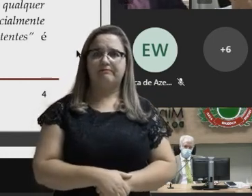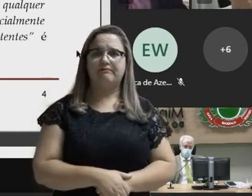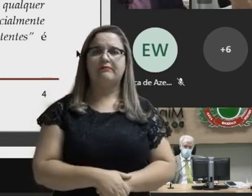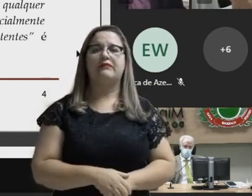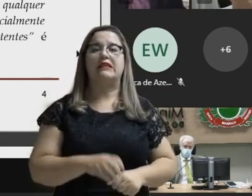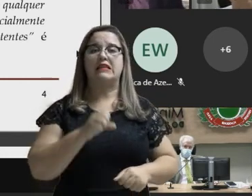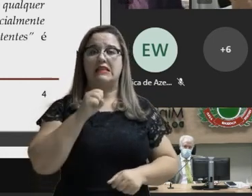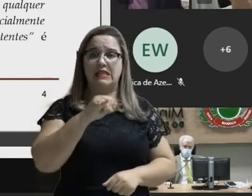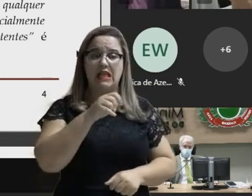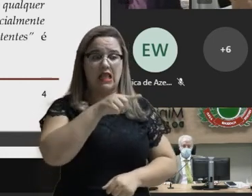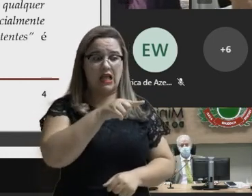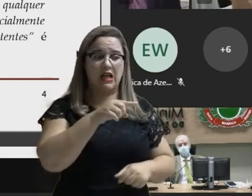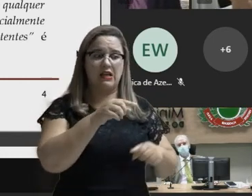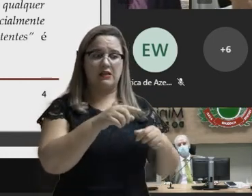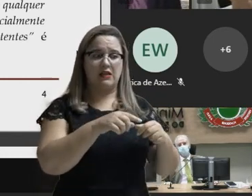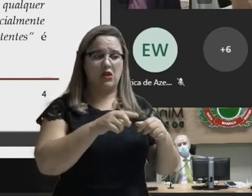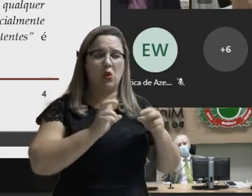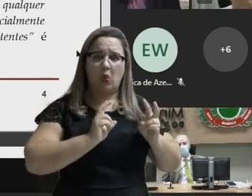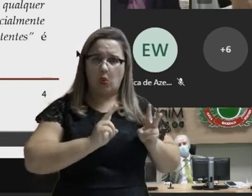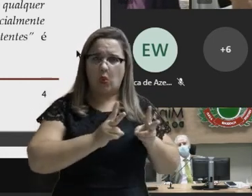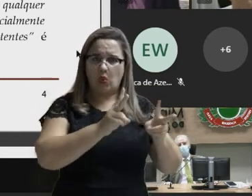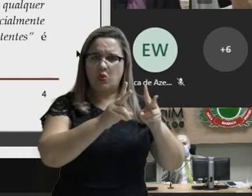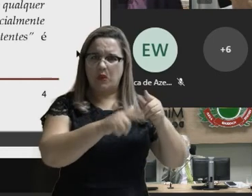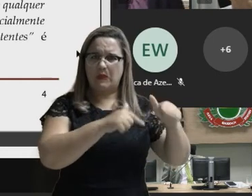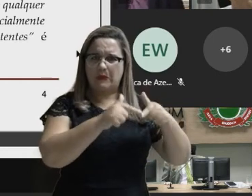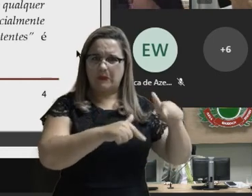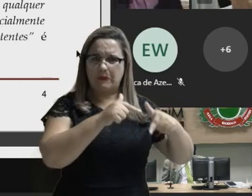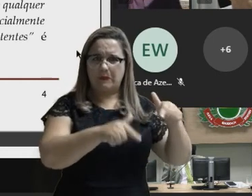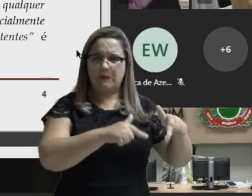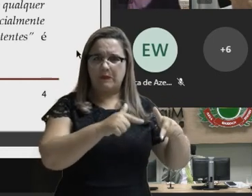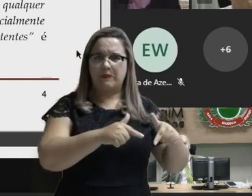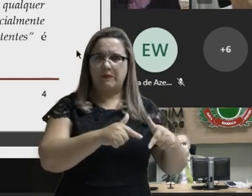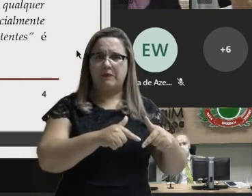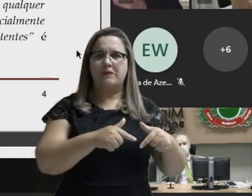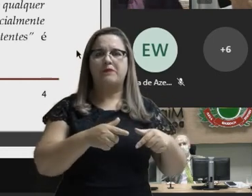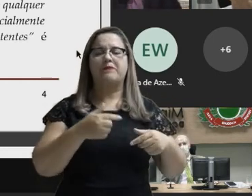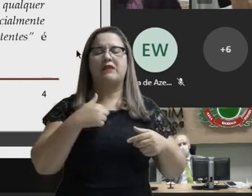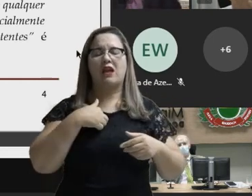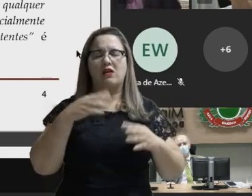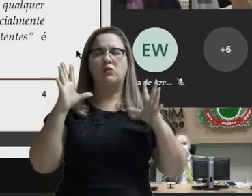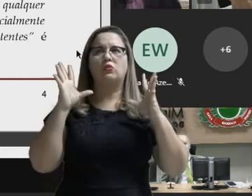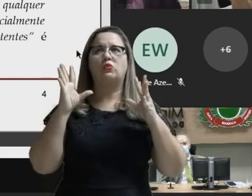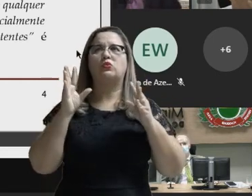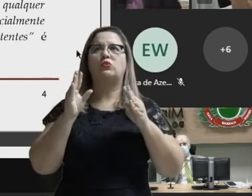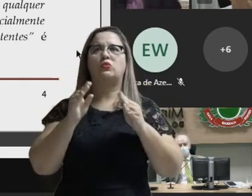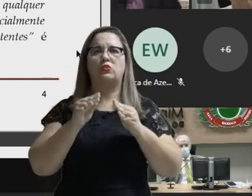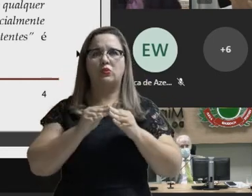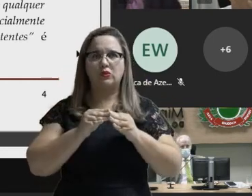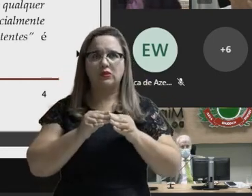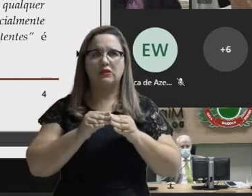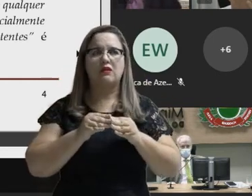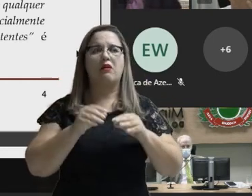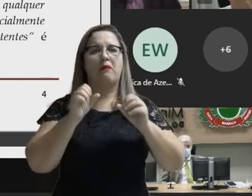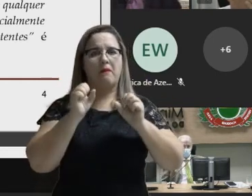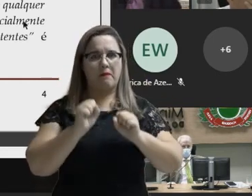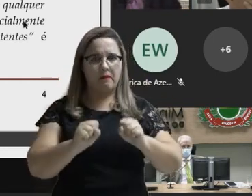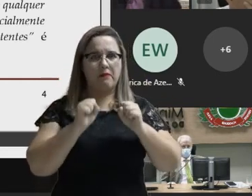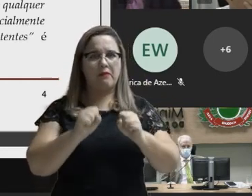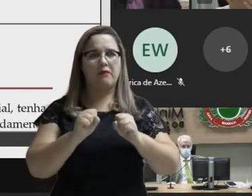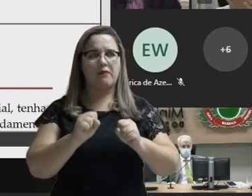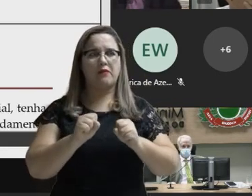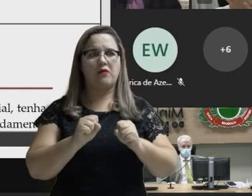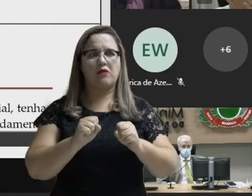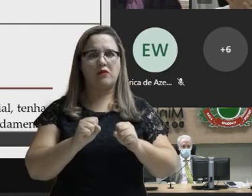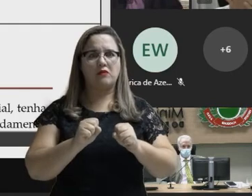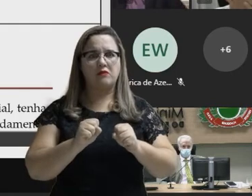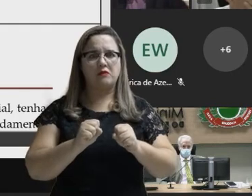esteja exercendo suas atividades empresariais, como forma consensual de resolução da demanda, poderá ser realizado um termo de